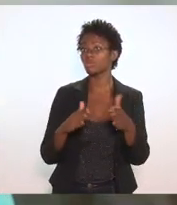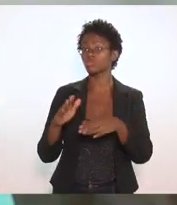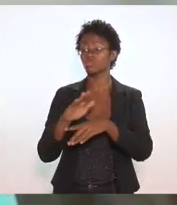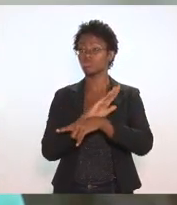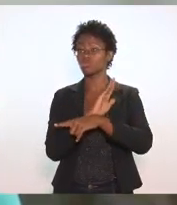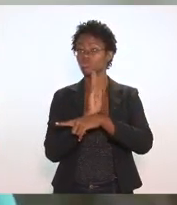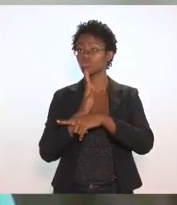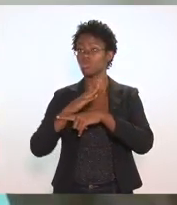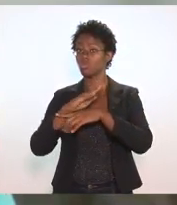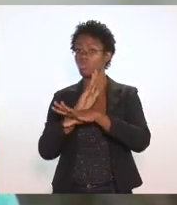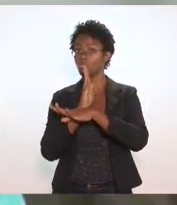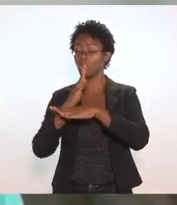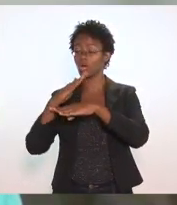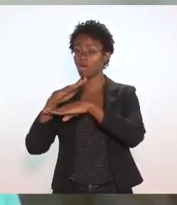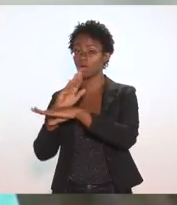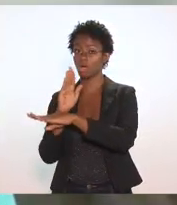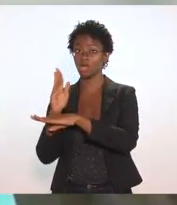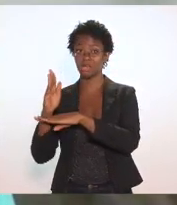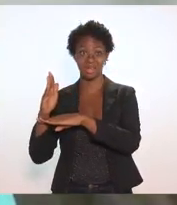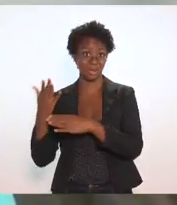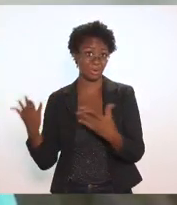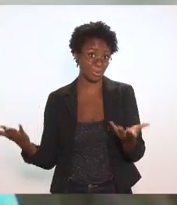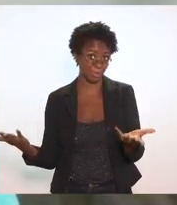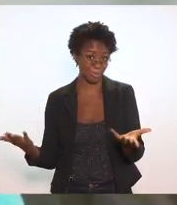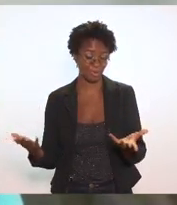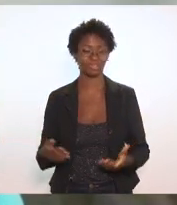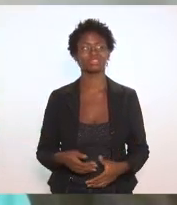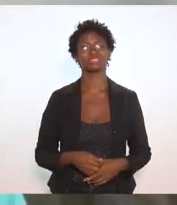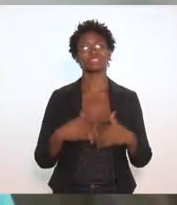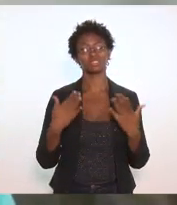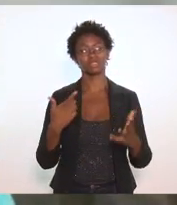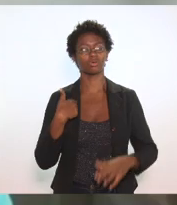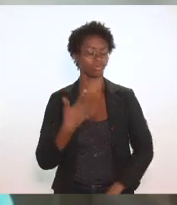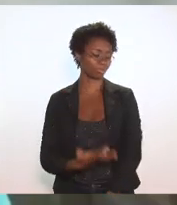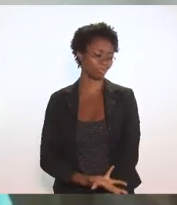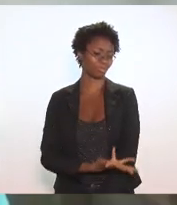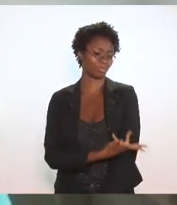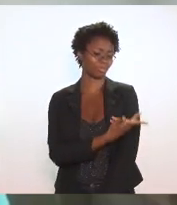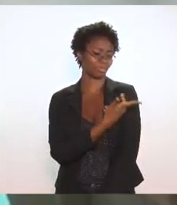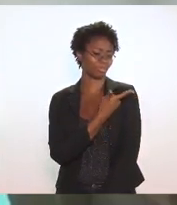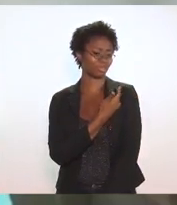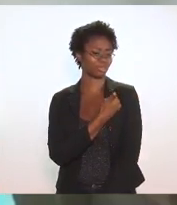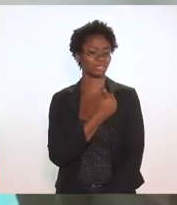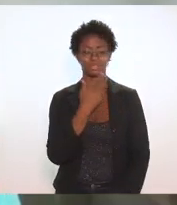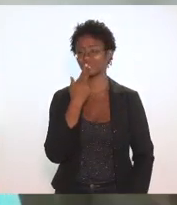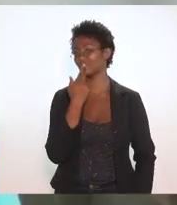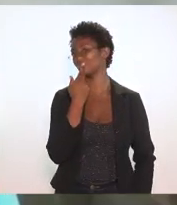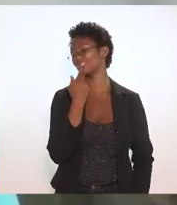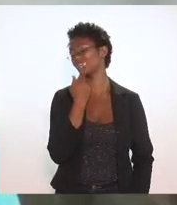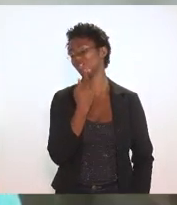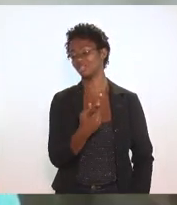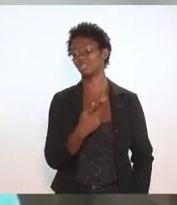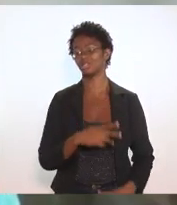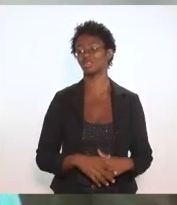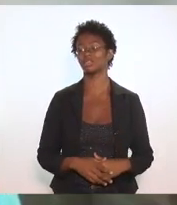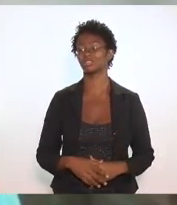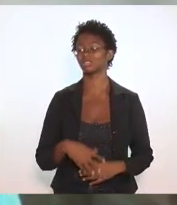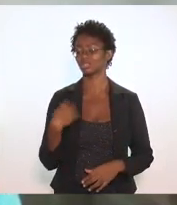a rota dos tubarões. Então, diante disso tudo, eu me emociono dizer que a gente está